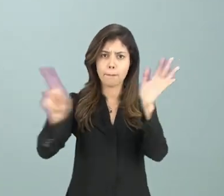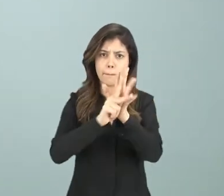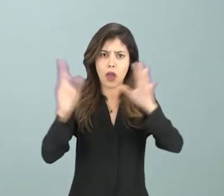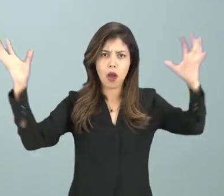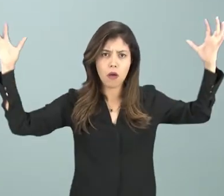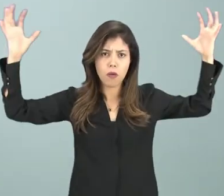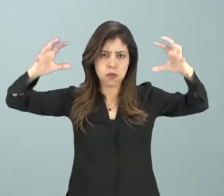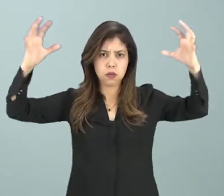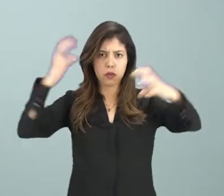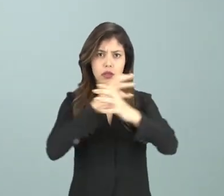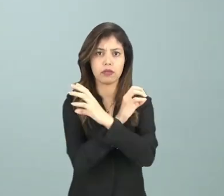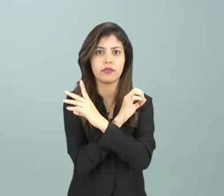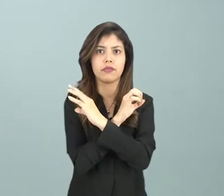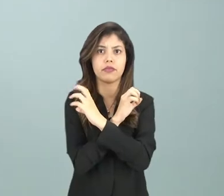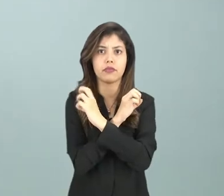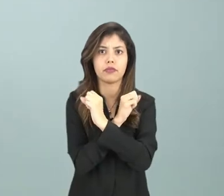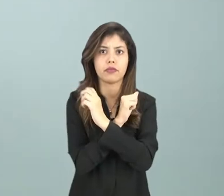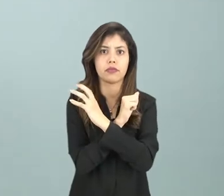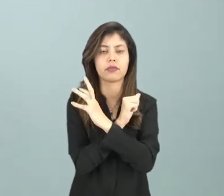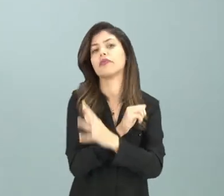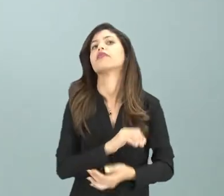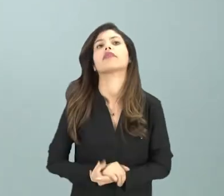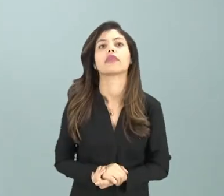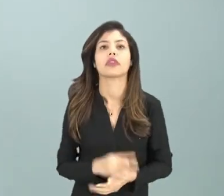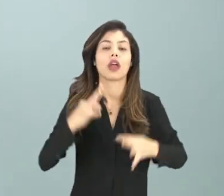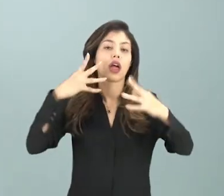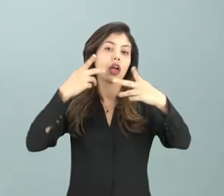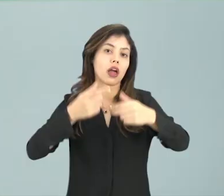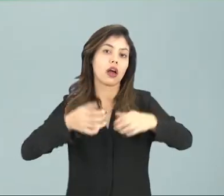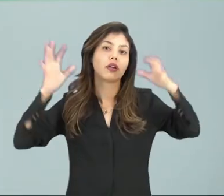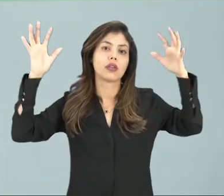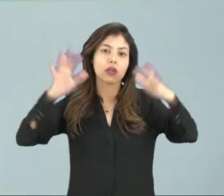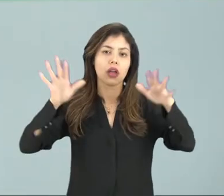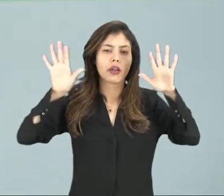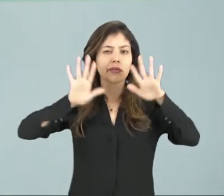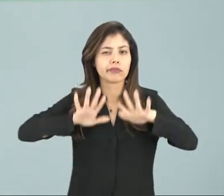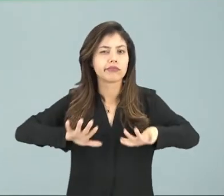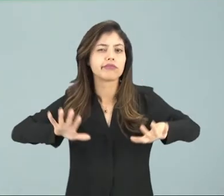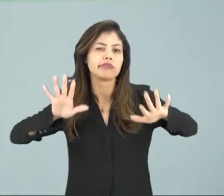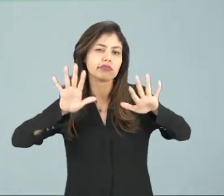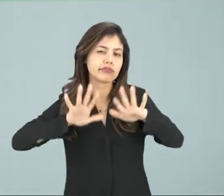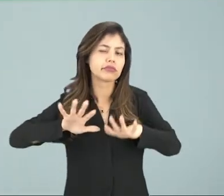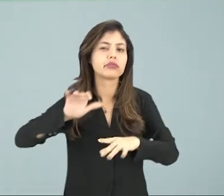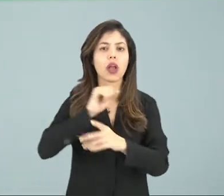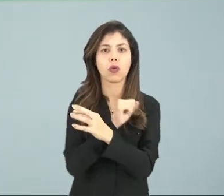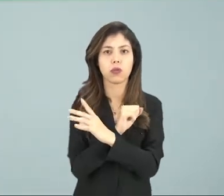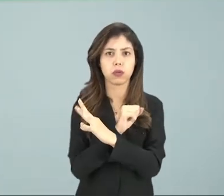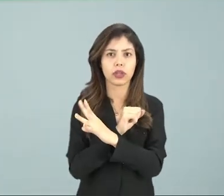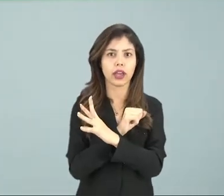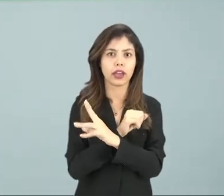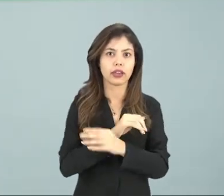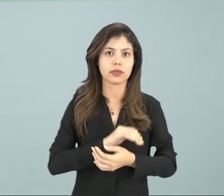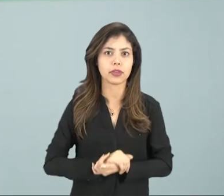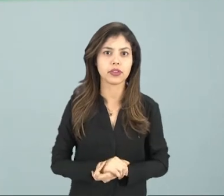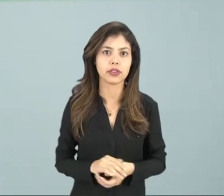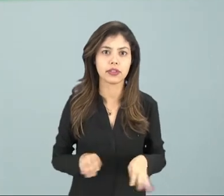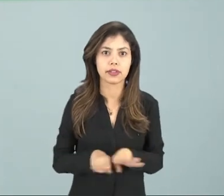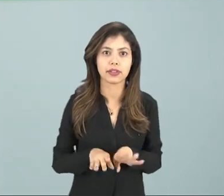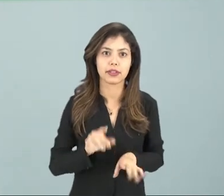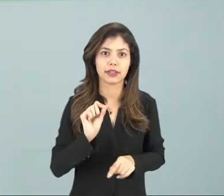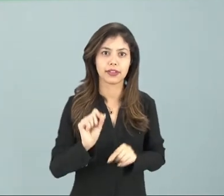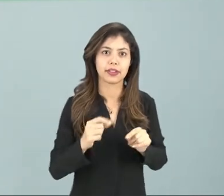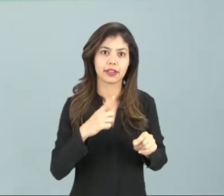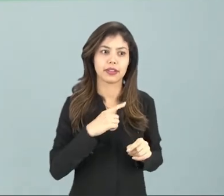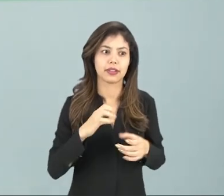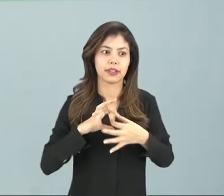para a chuva ácida Lembrando que toda chuva levemente ácida mas devido a esse